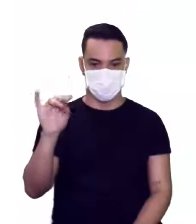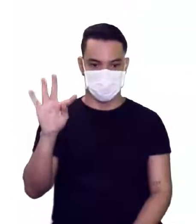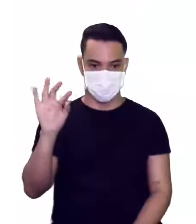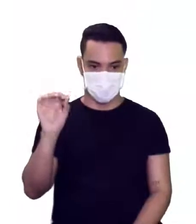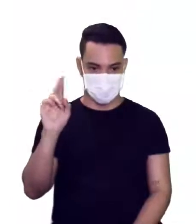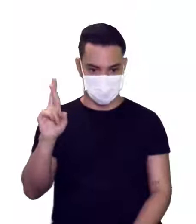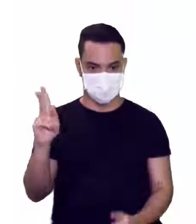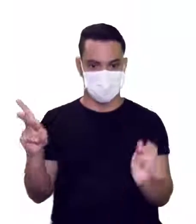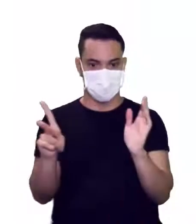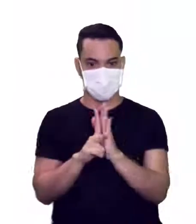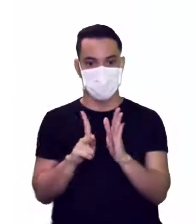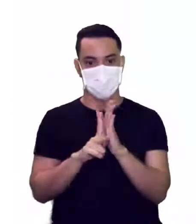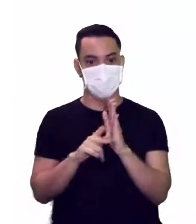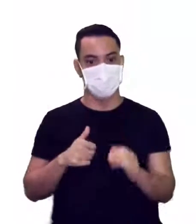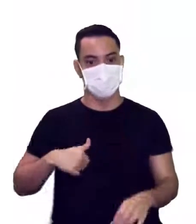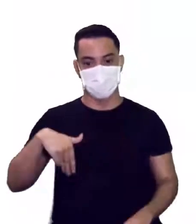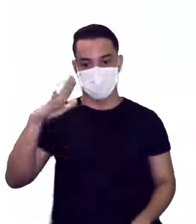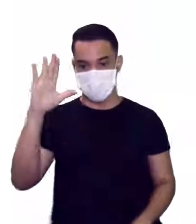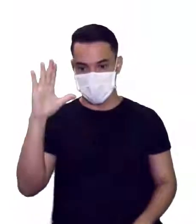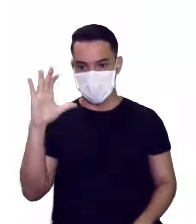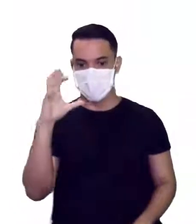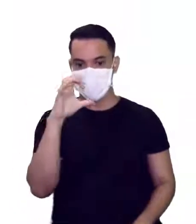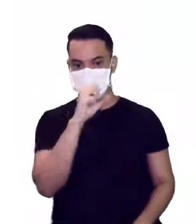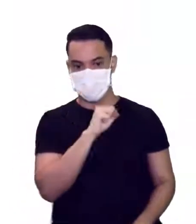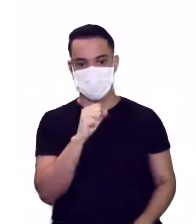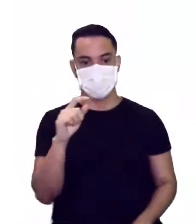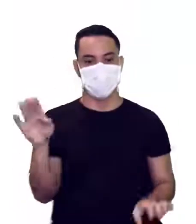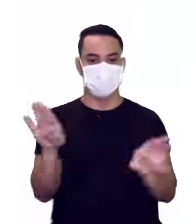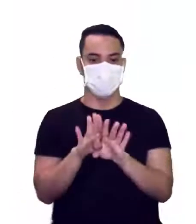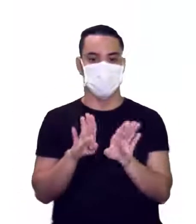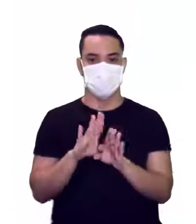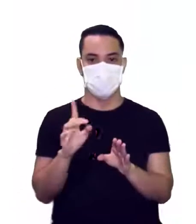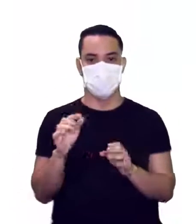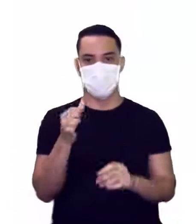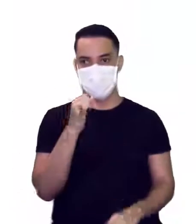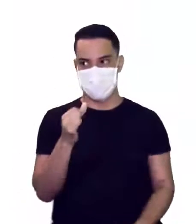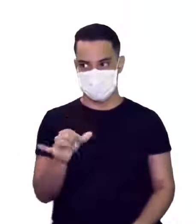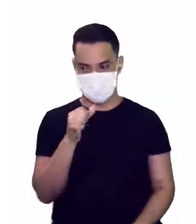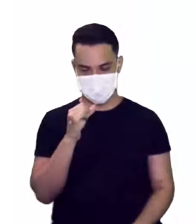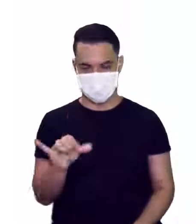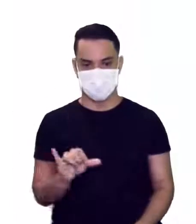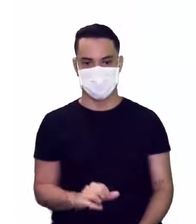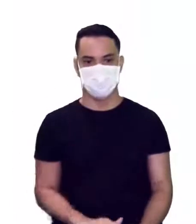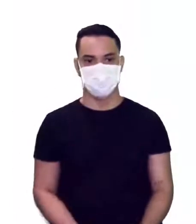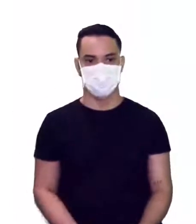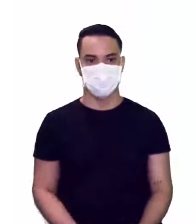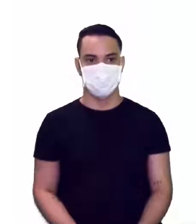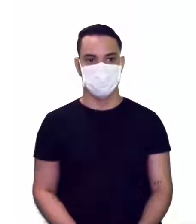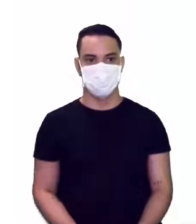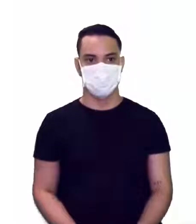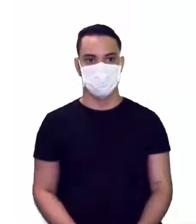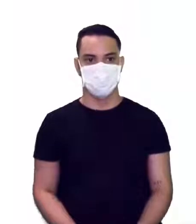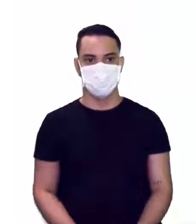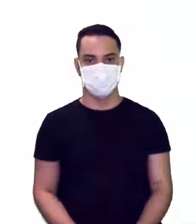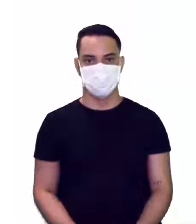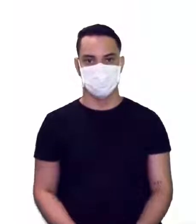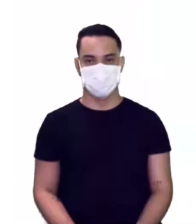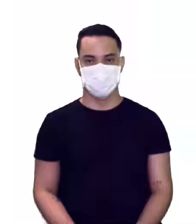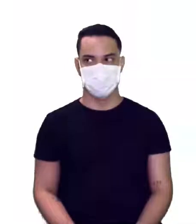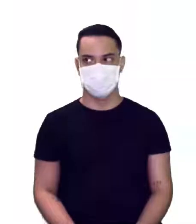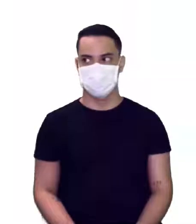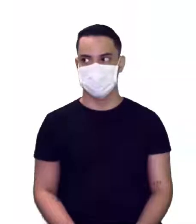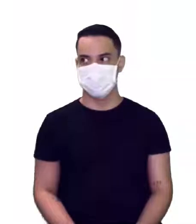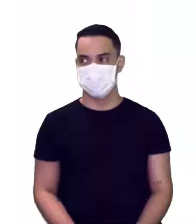ficará com excesso de carga de sinal contrário ao corpo eletrizado, tá? Então, vamos estender isso aqui melhor. Pessoal,